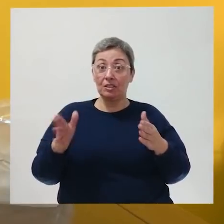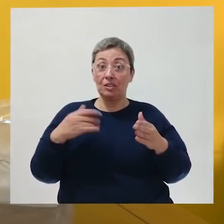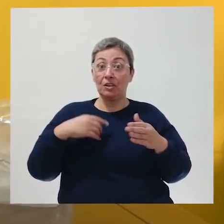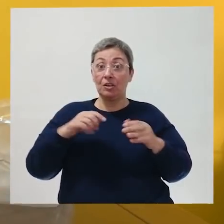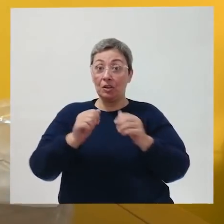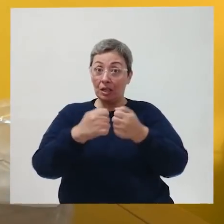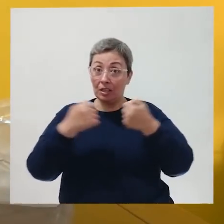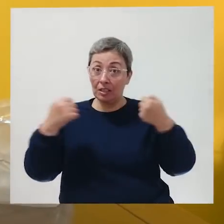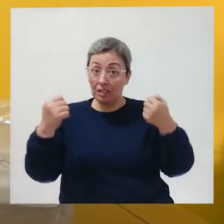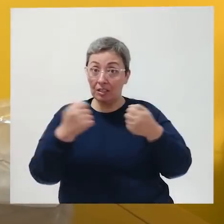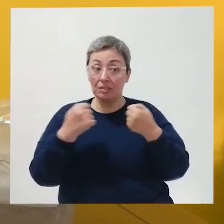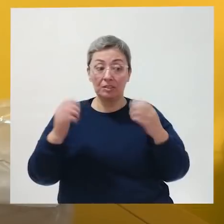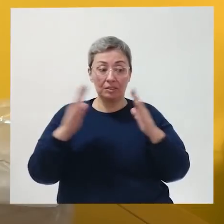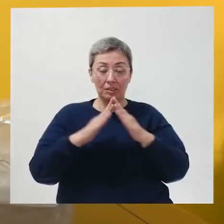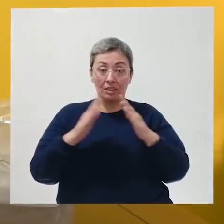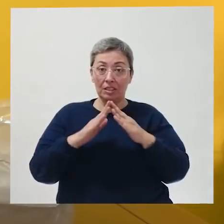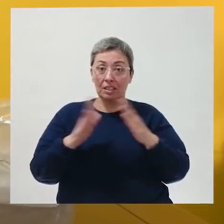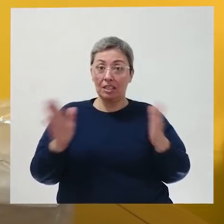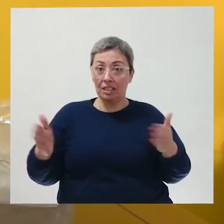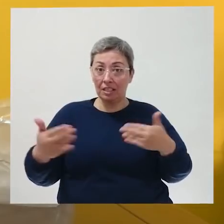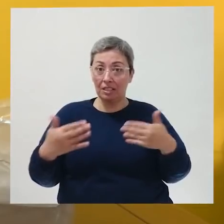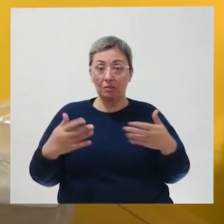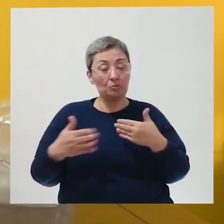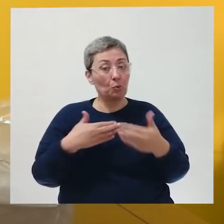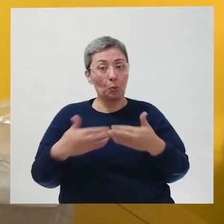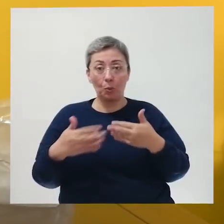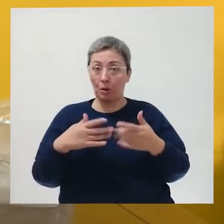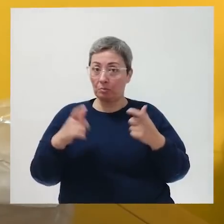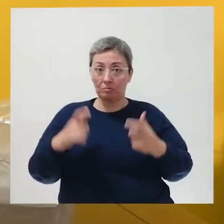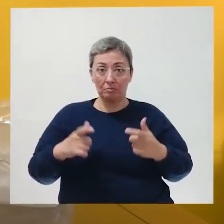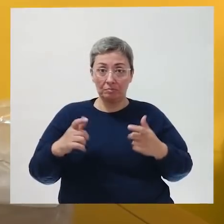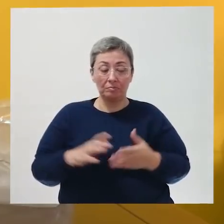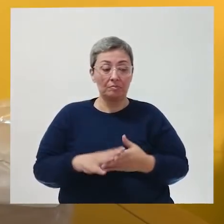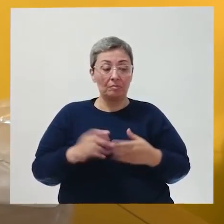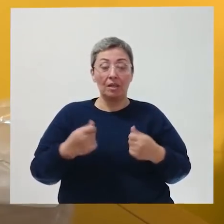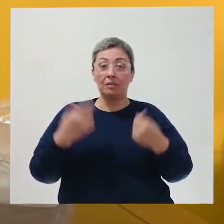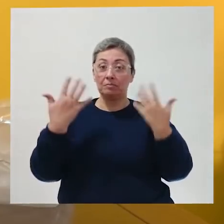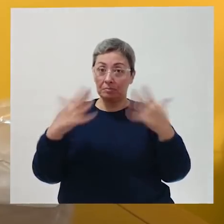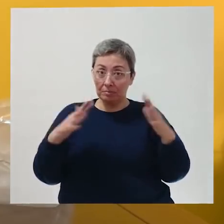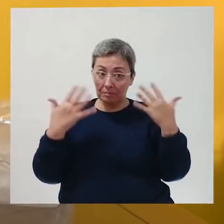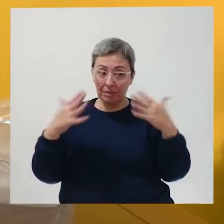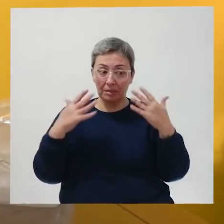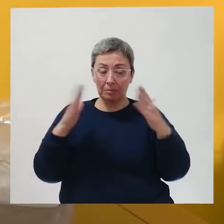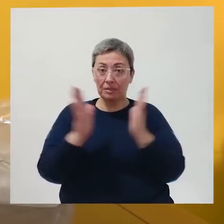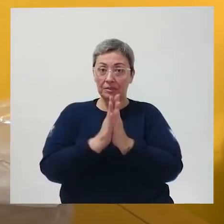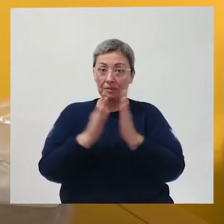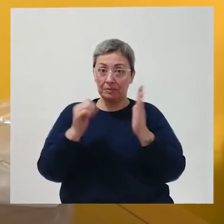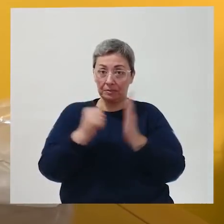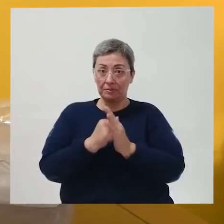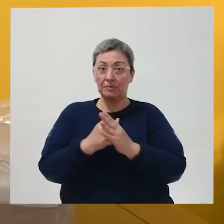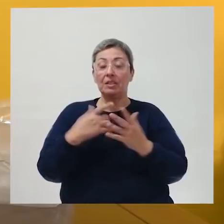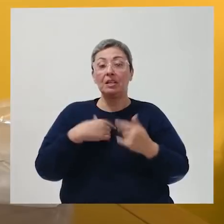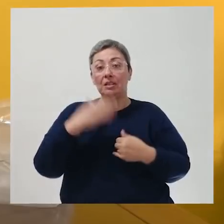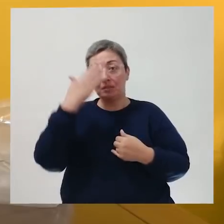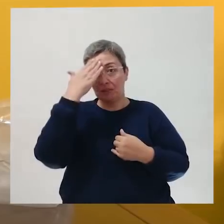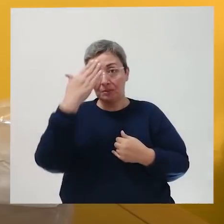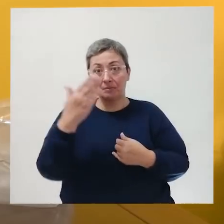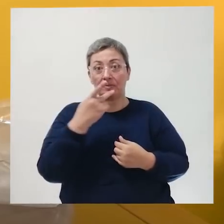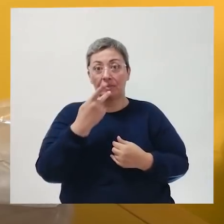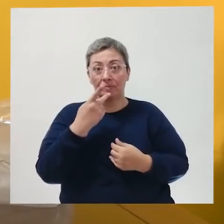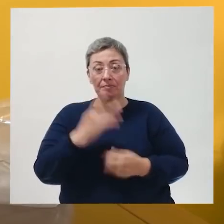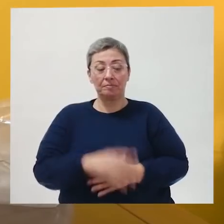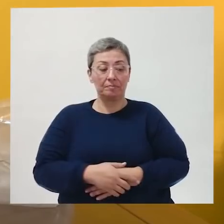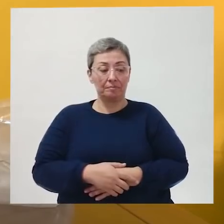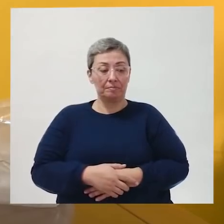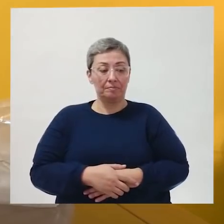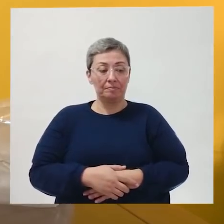nosso armário, na nossa caixa, seja lá onde for, né, Gu? Parabéns, toca aqui. Fala,